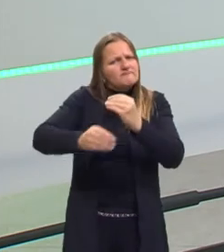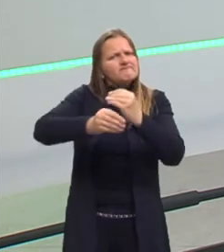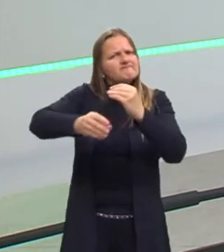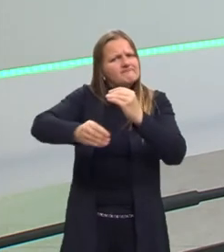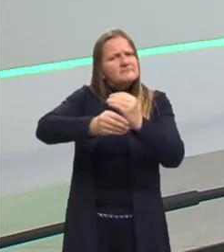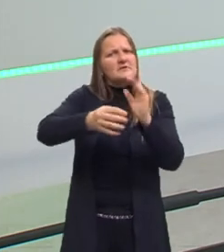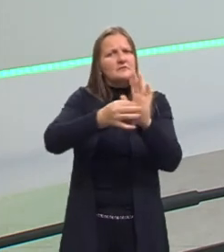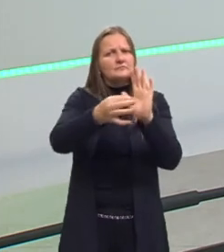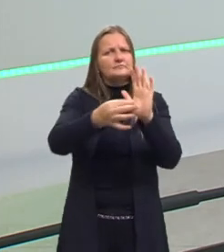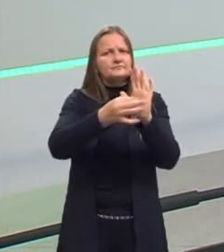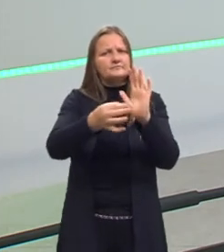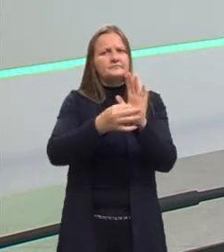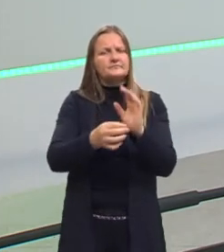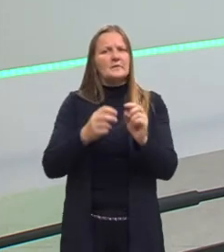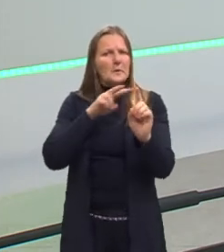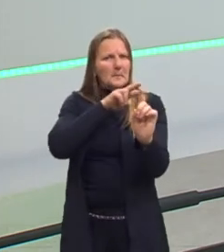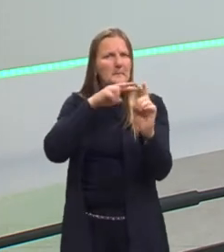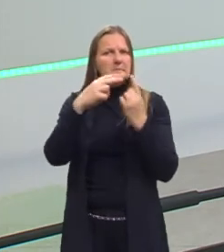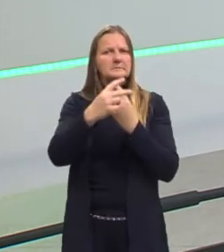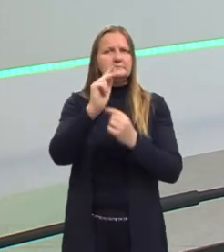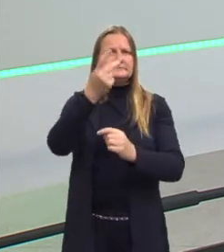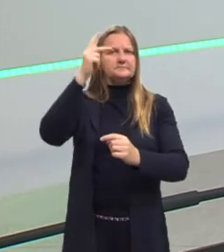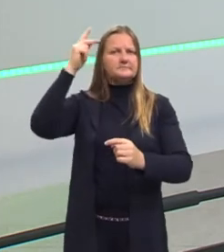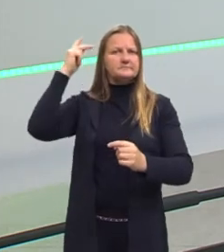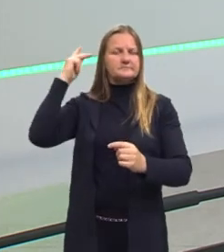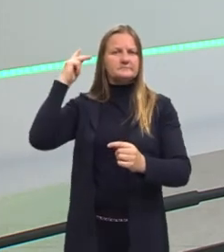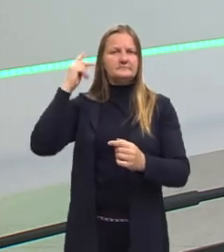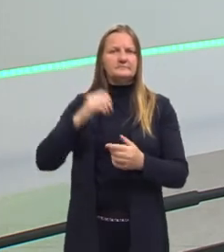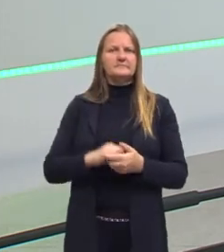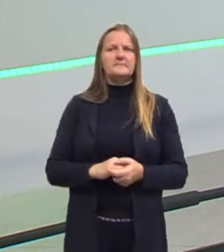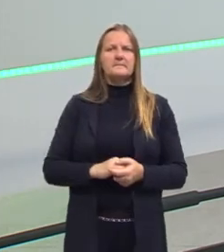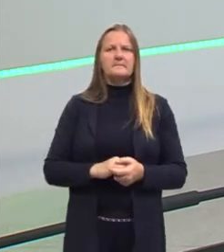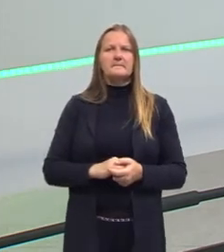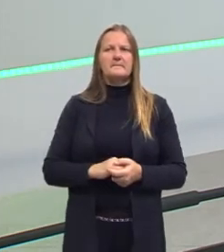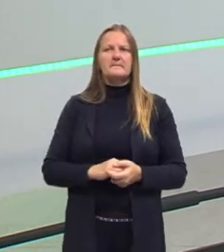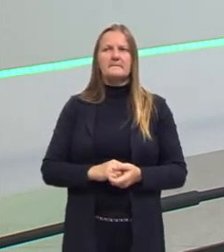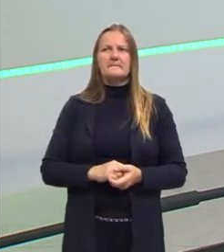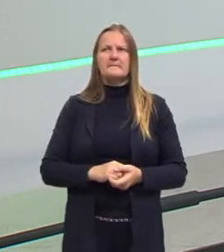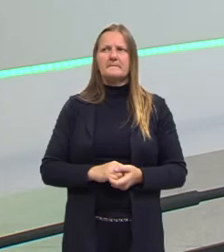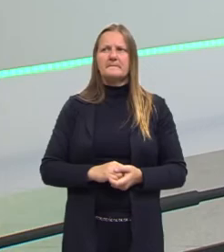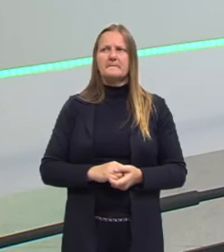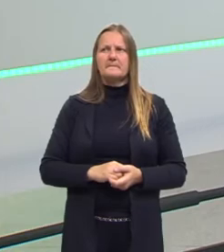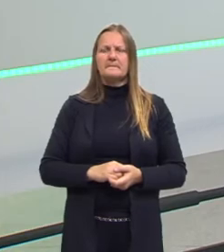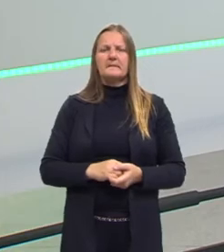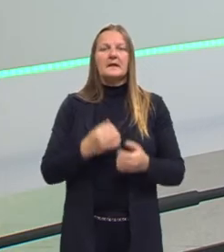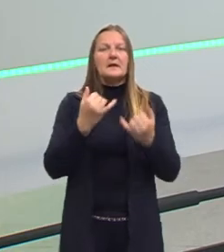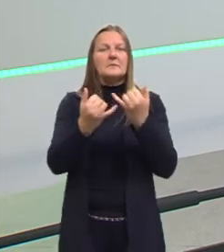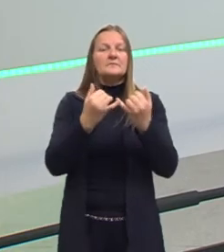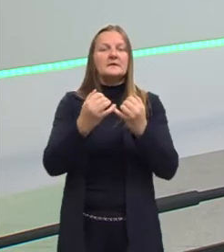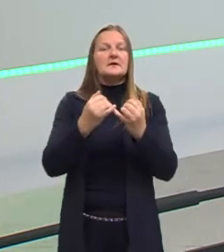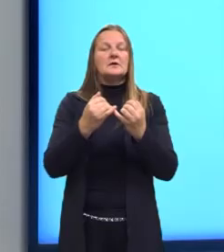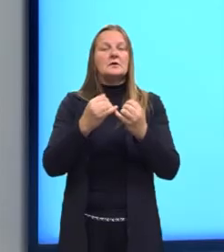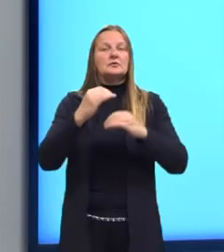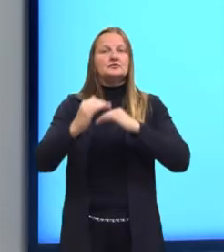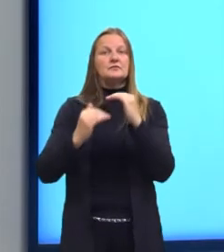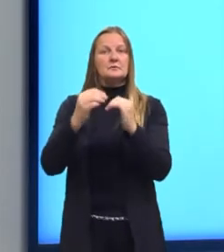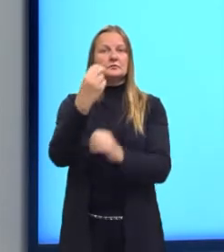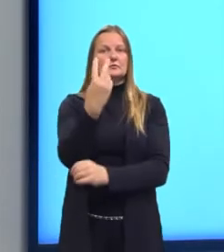Com referência de perspectiva histórica por exemplo como o desenvolvimento 2